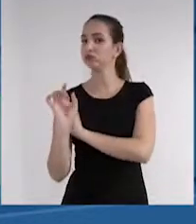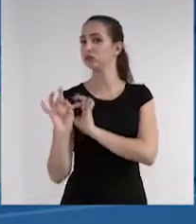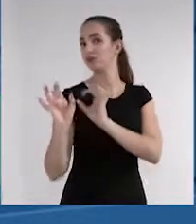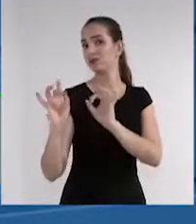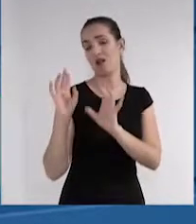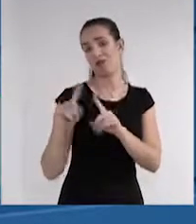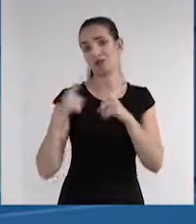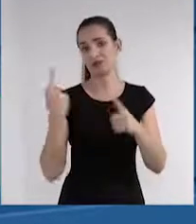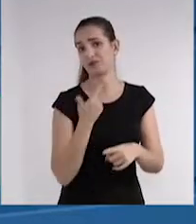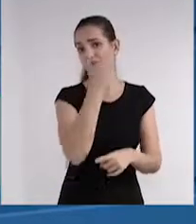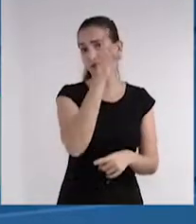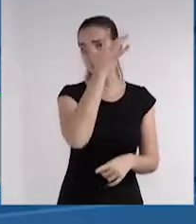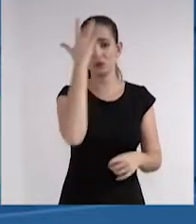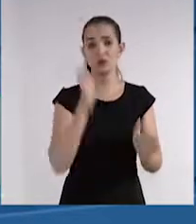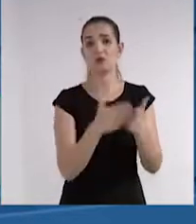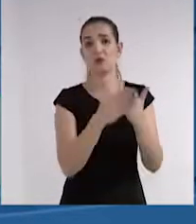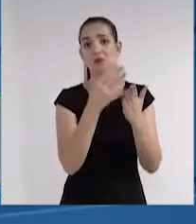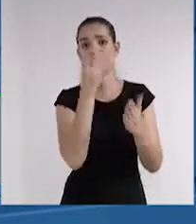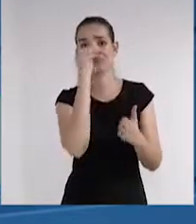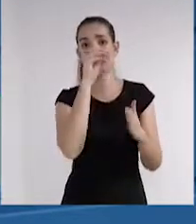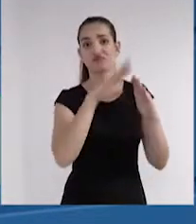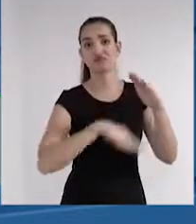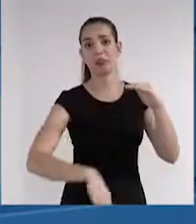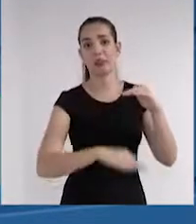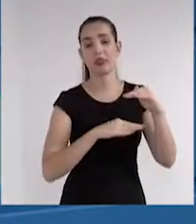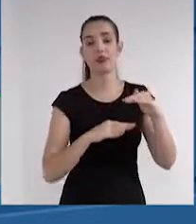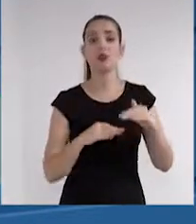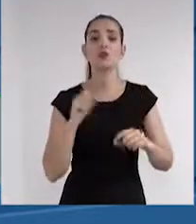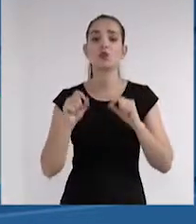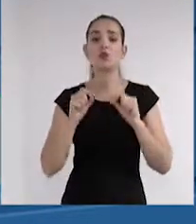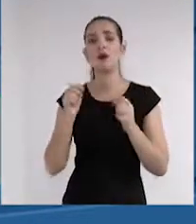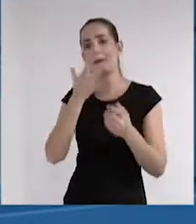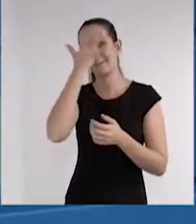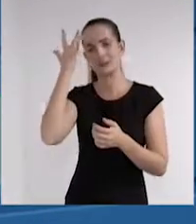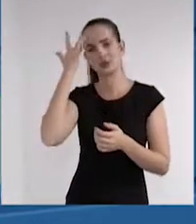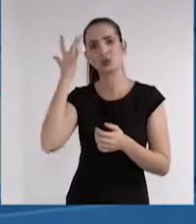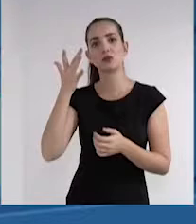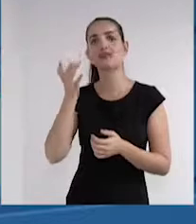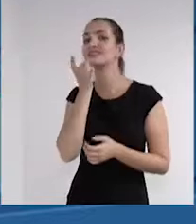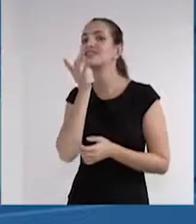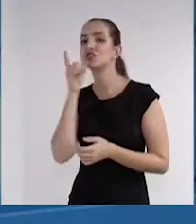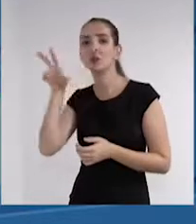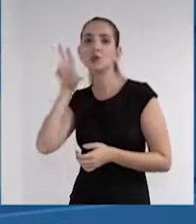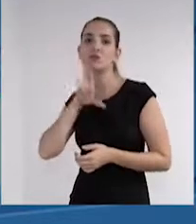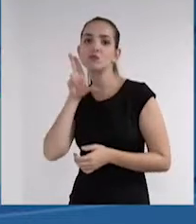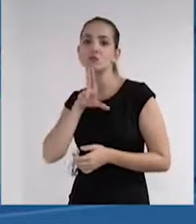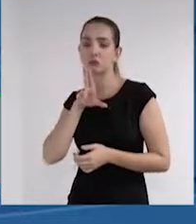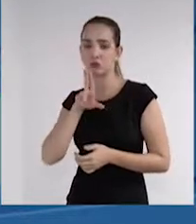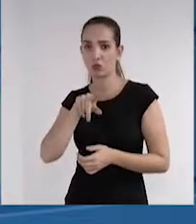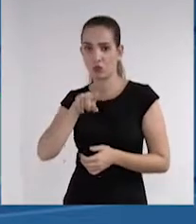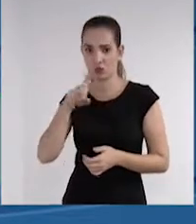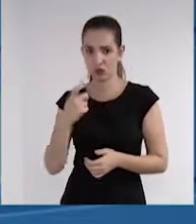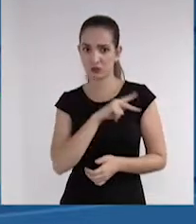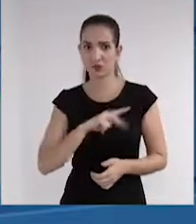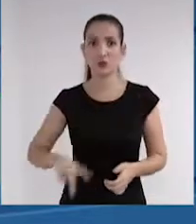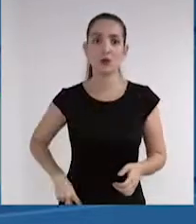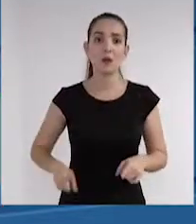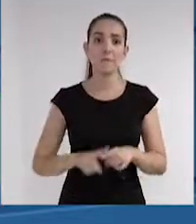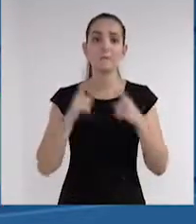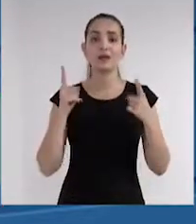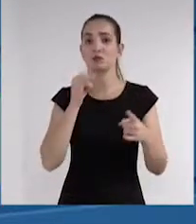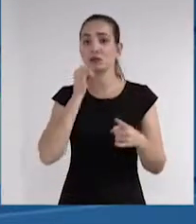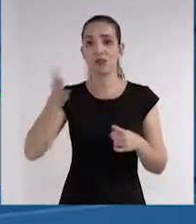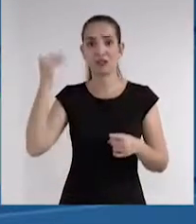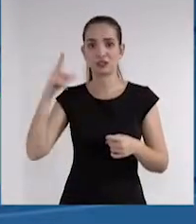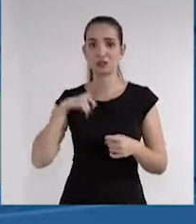aqui o governo Lula. Eu era deputado federal à época, com toda a tranquilidade eu te falo, a lei dos fundos constitucionais você comprava um